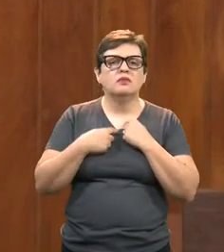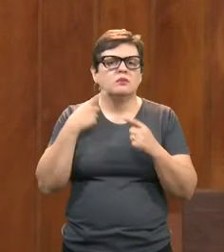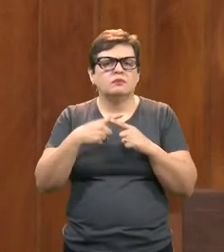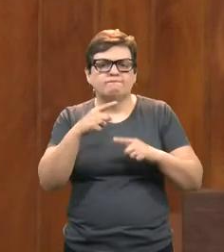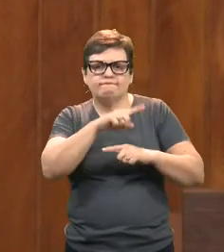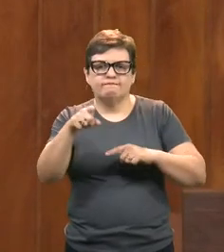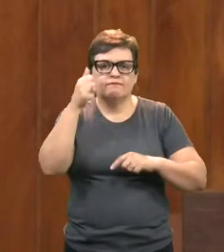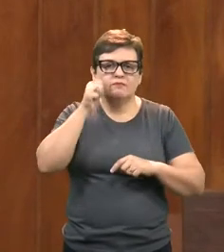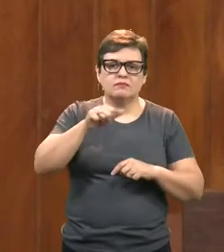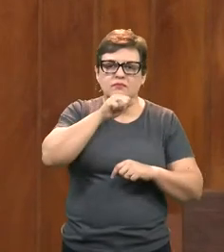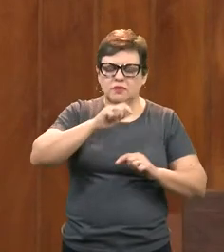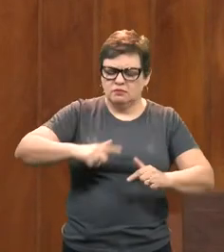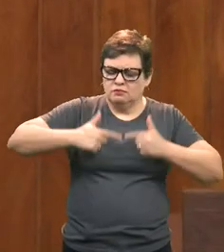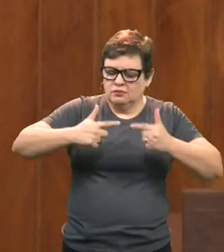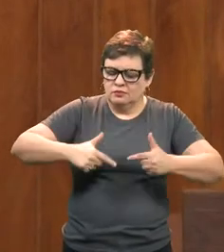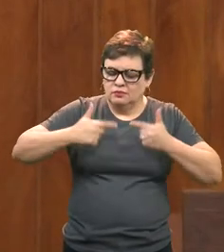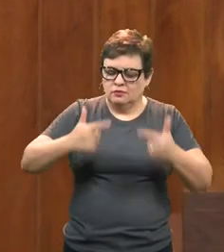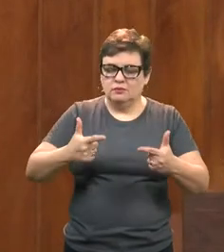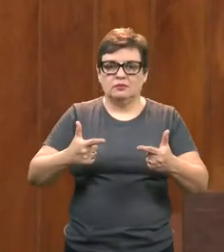tanto, né?